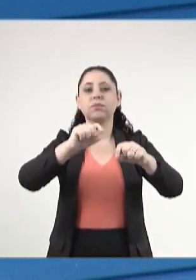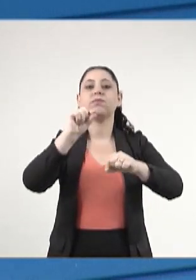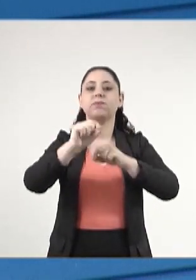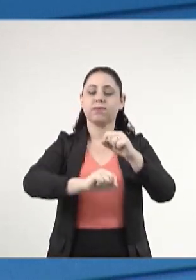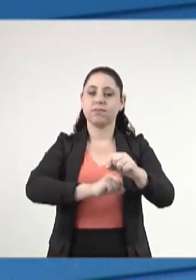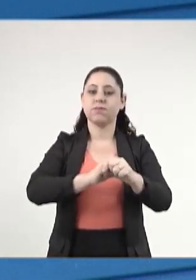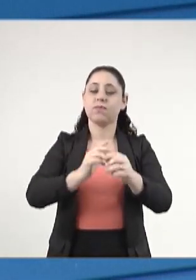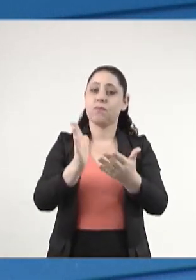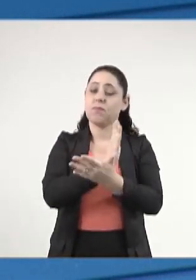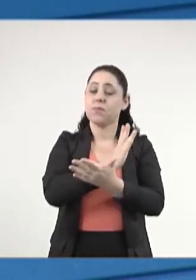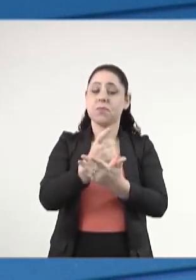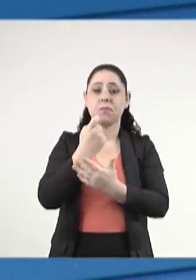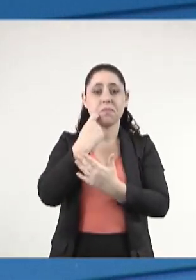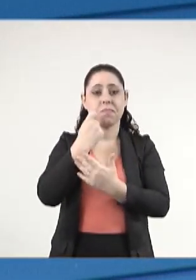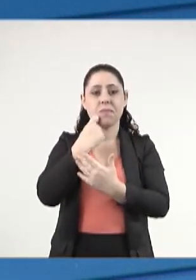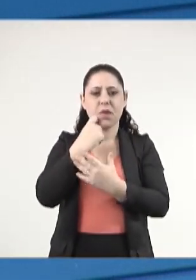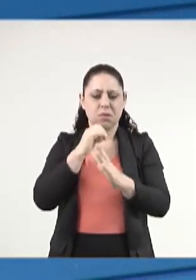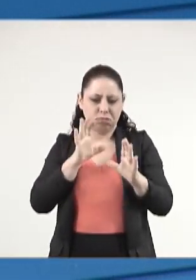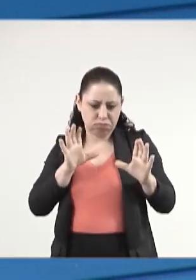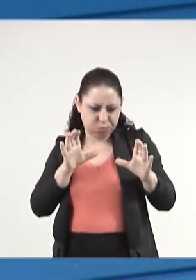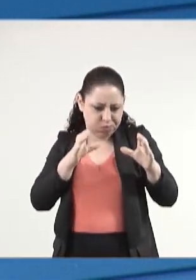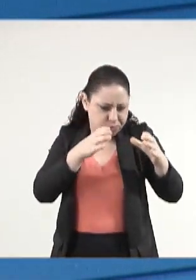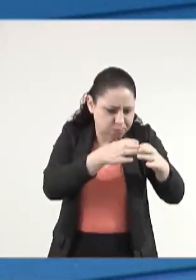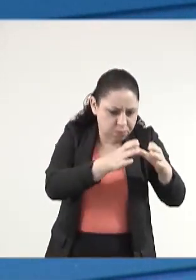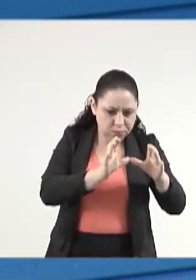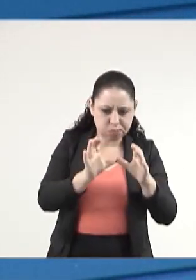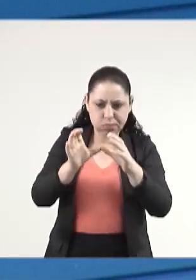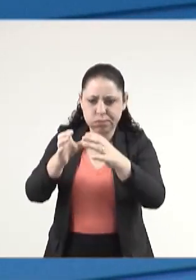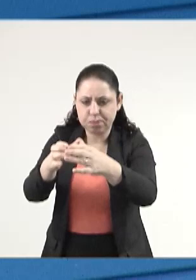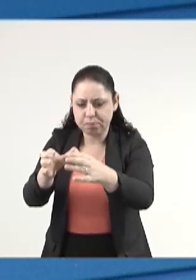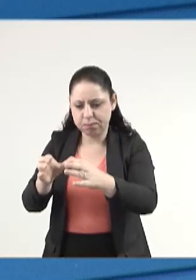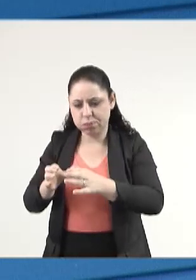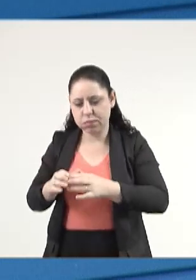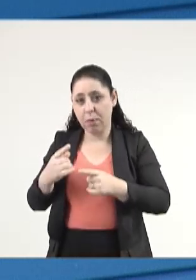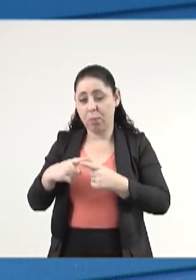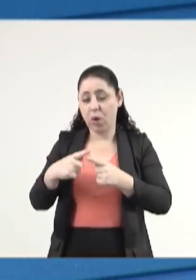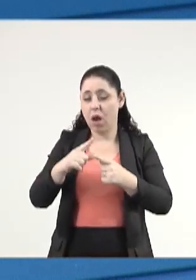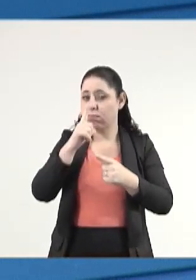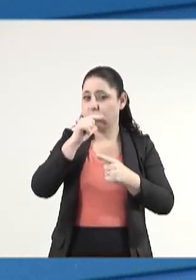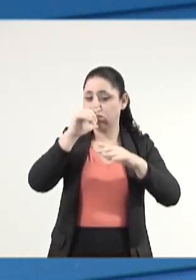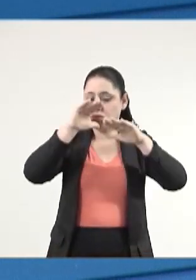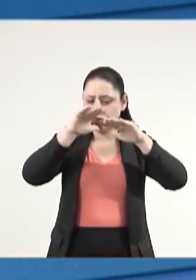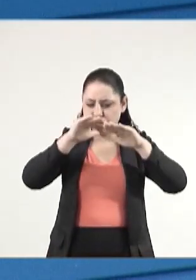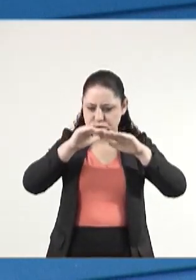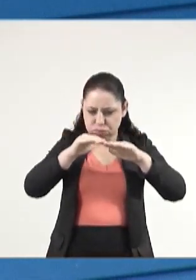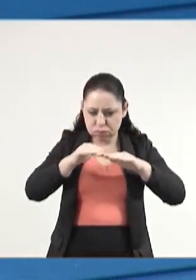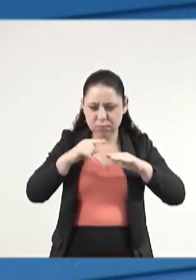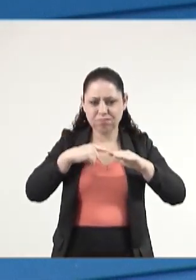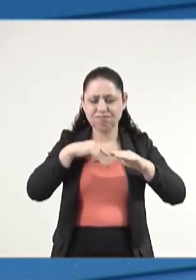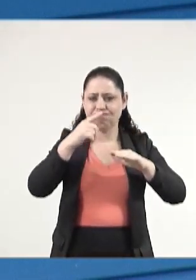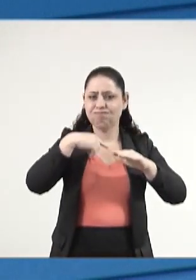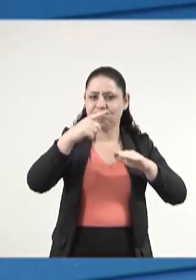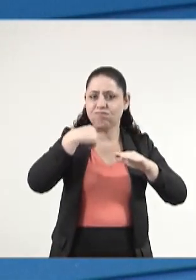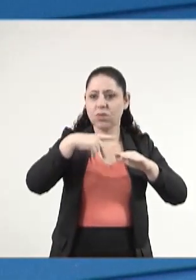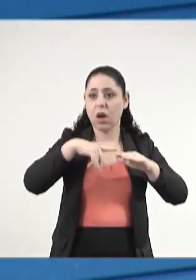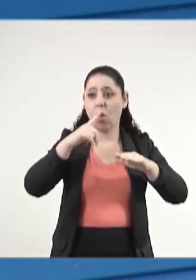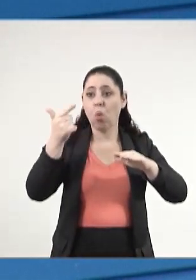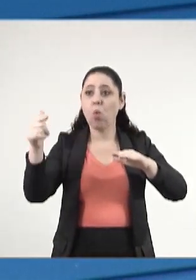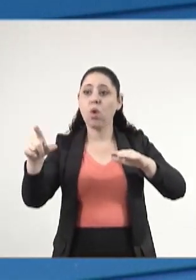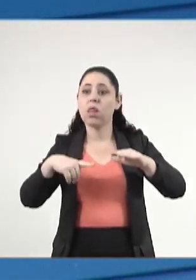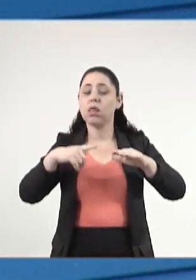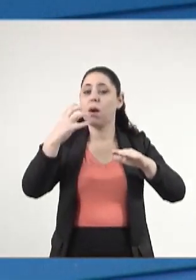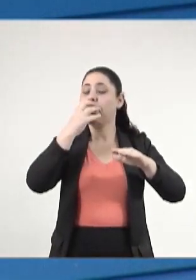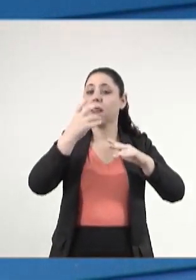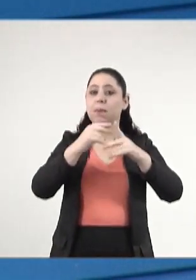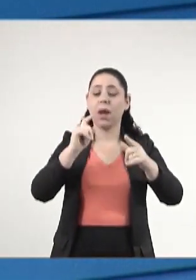que as espécies estão concentradas em pequenas áreas devido ao baixo nível das águas, tornando presas fáceis